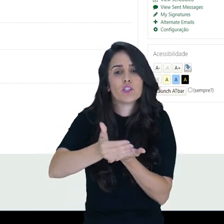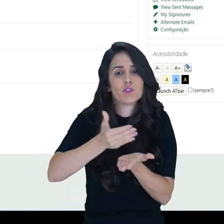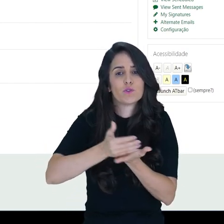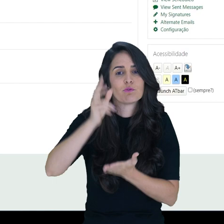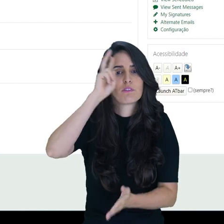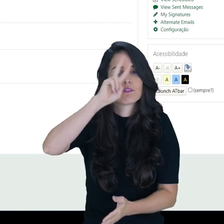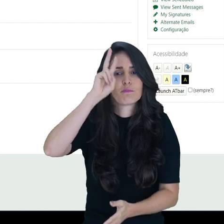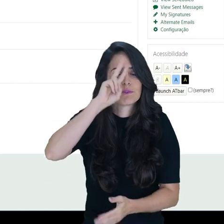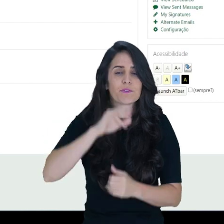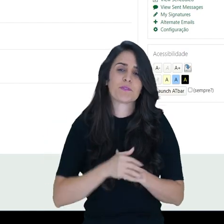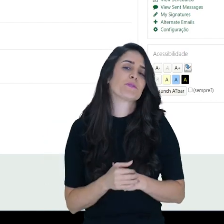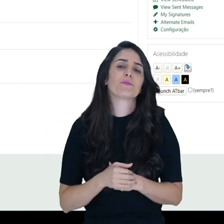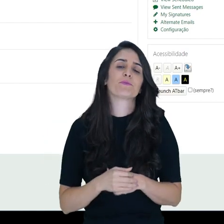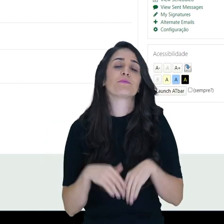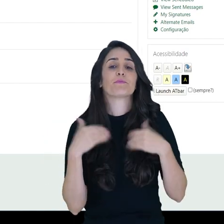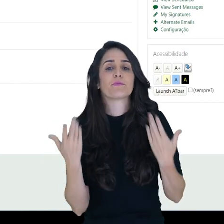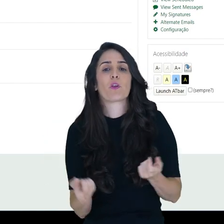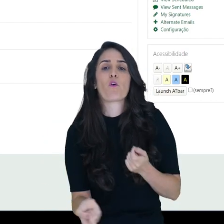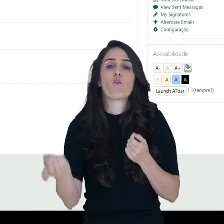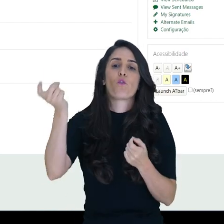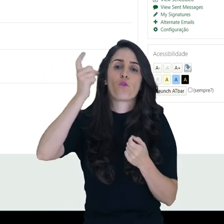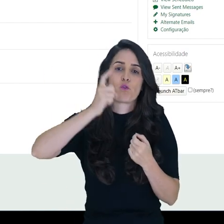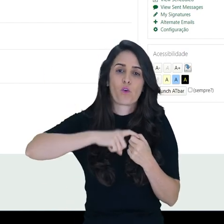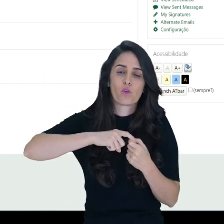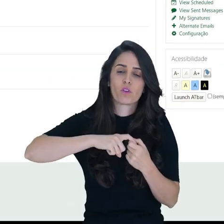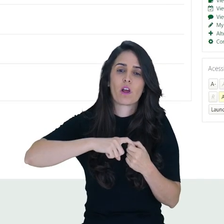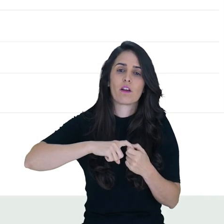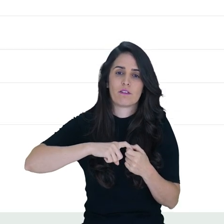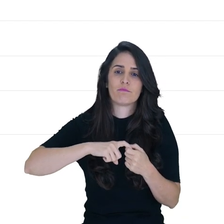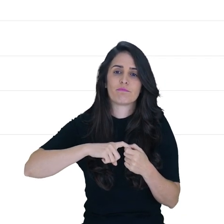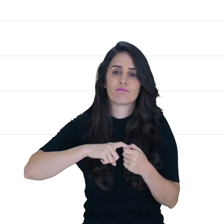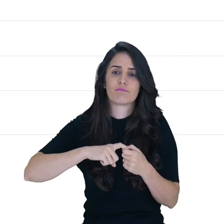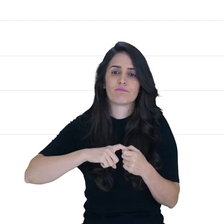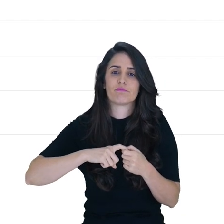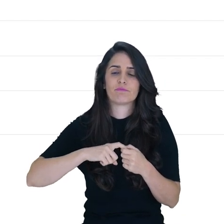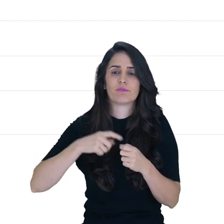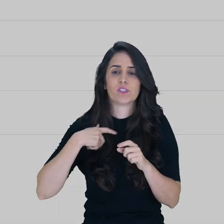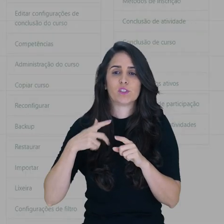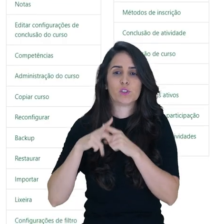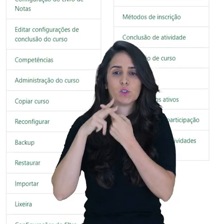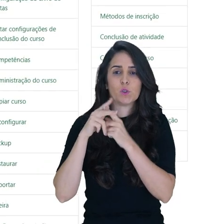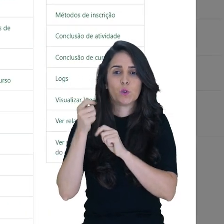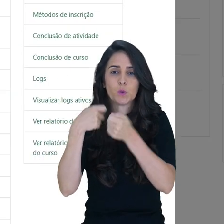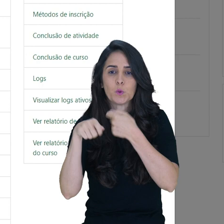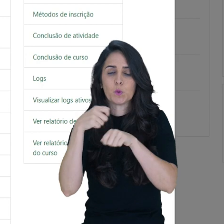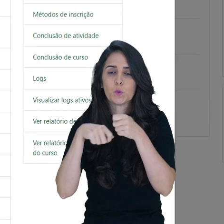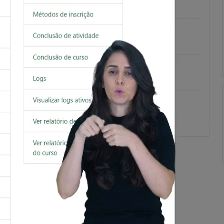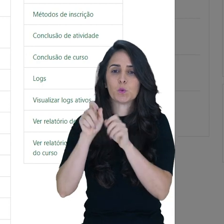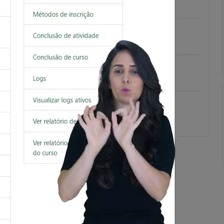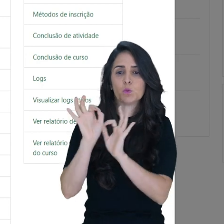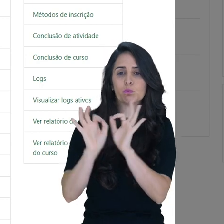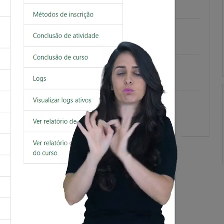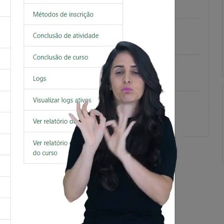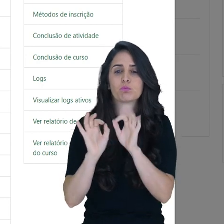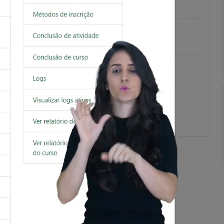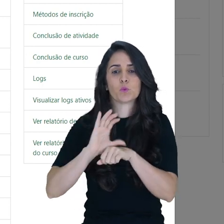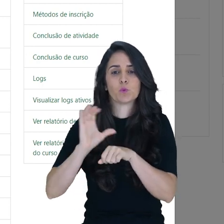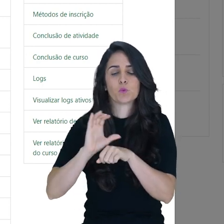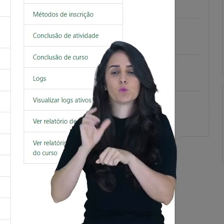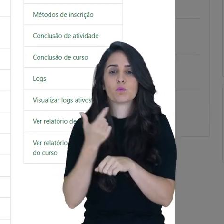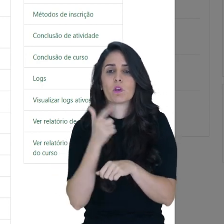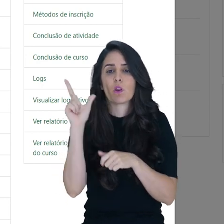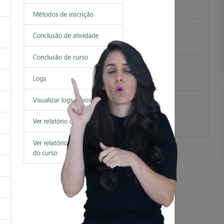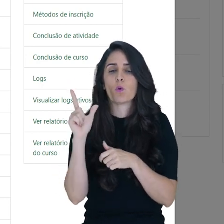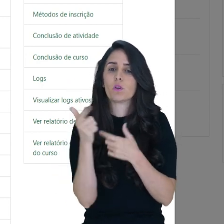início que eu configurei agora vamos retornar a esse botão de gerenciamento do curso e lembrar que temos